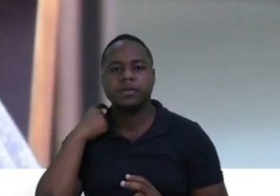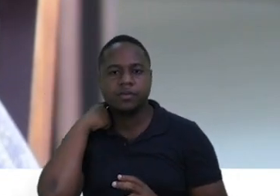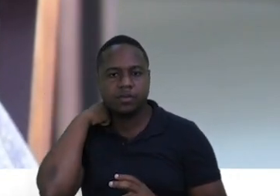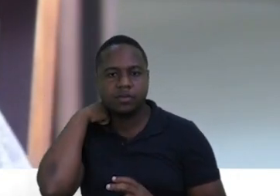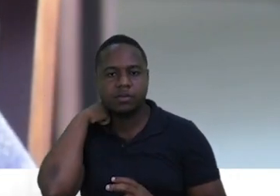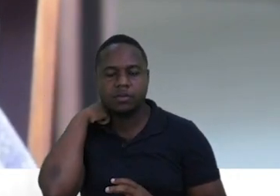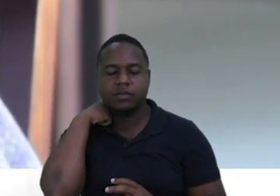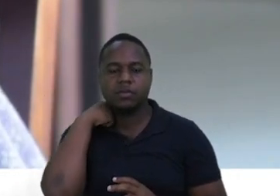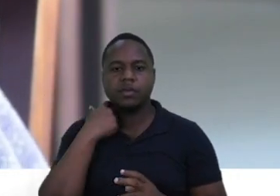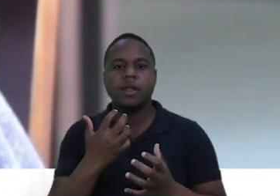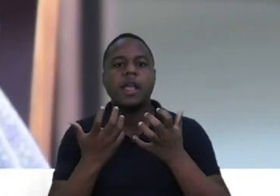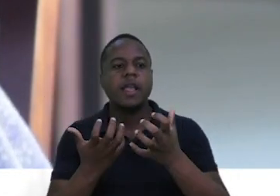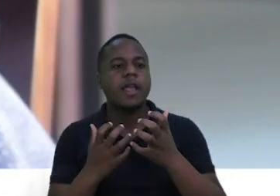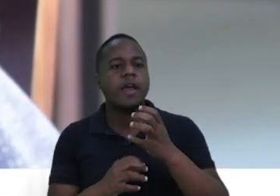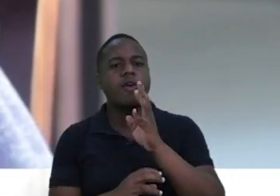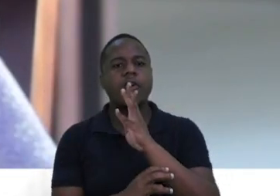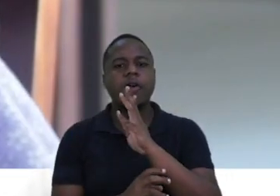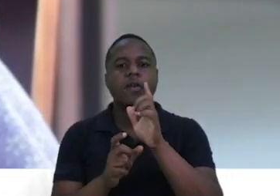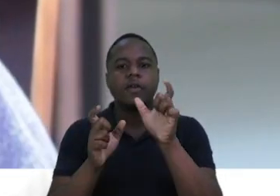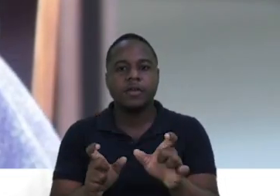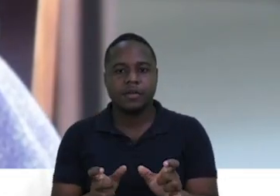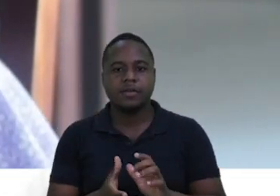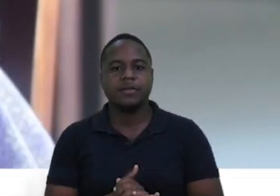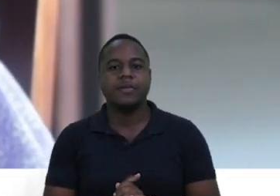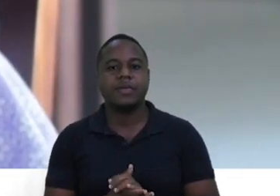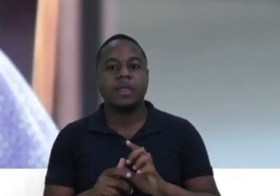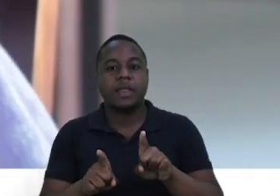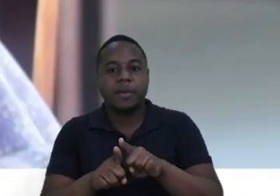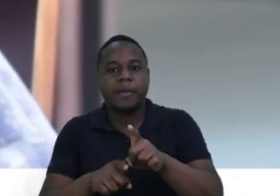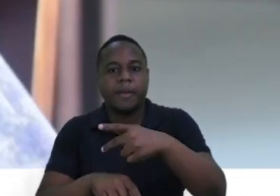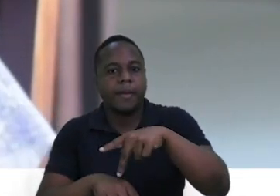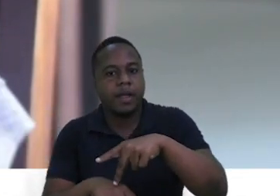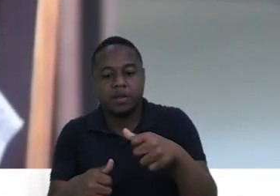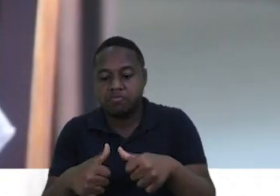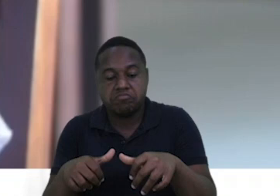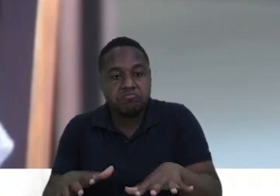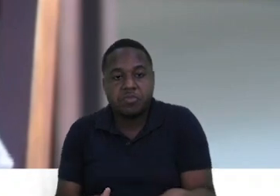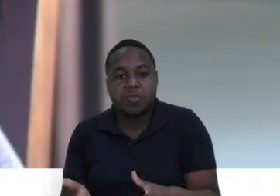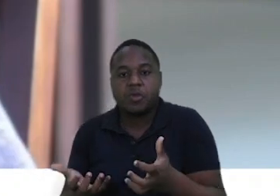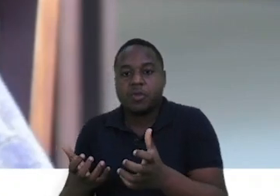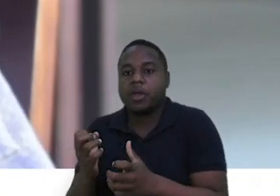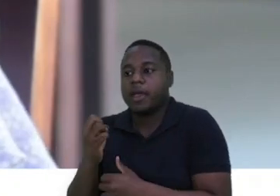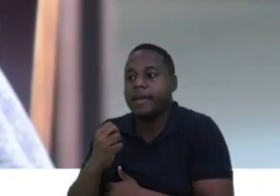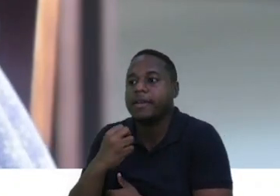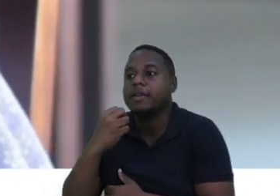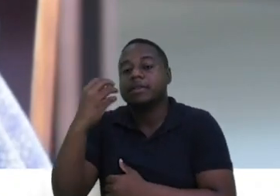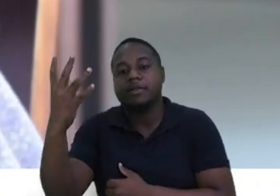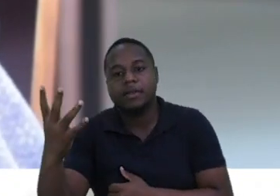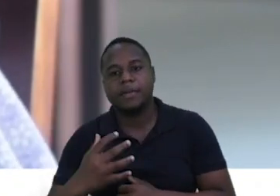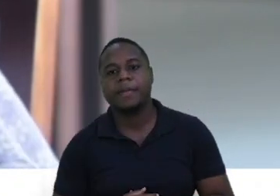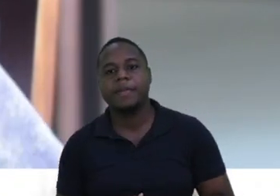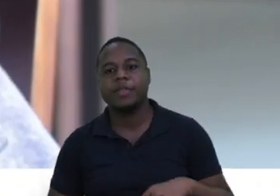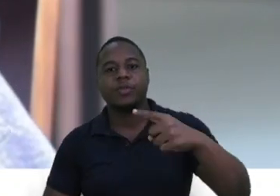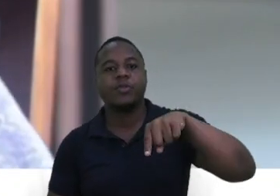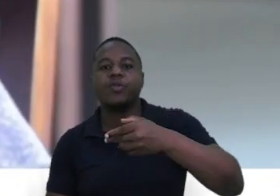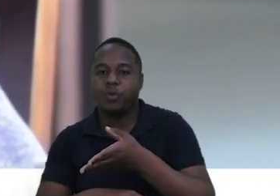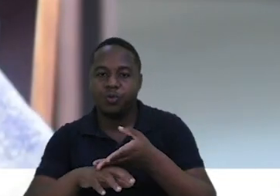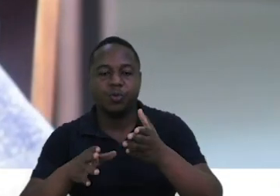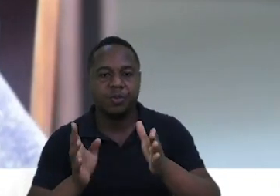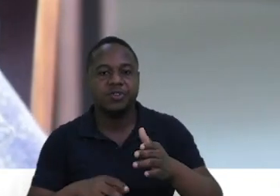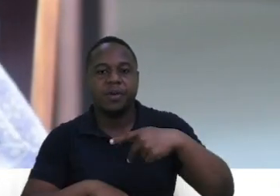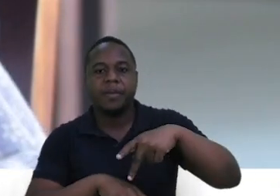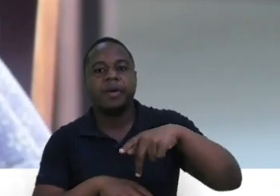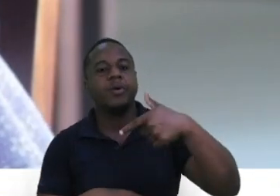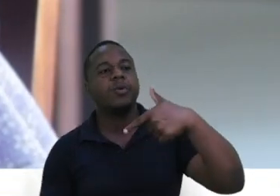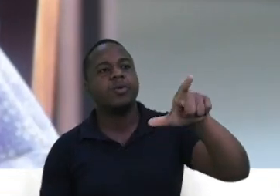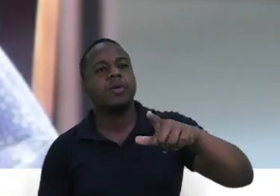fato conhecer, mergulhar de fato, sem sair dos seus países, muitas vezes não fazem, né, esse processo que a gente é acostumado a fazer. Eu